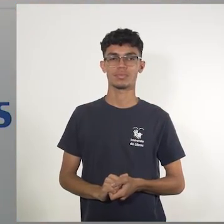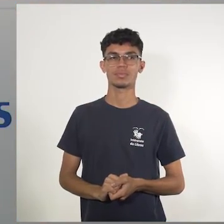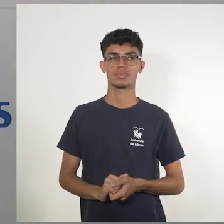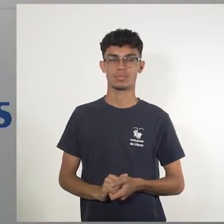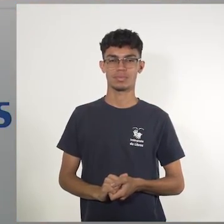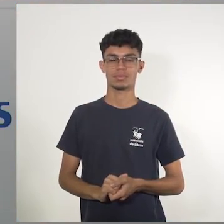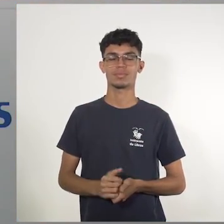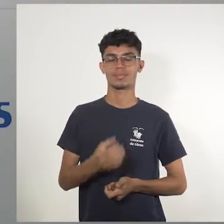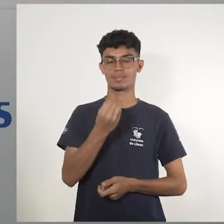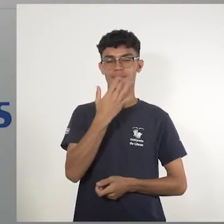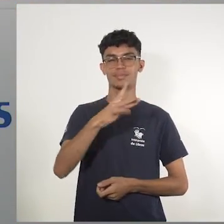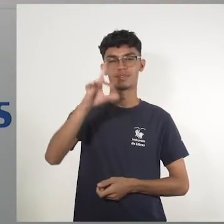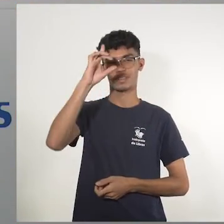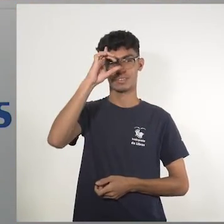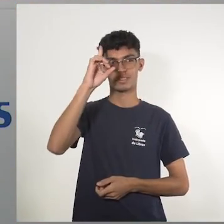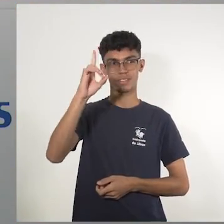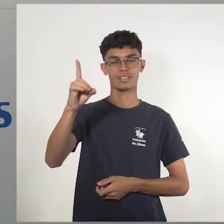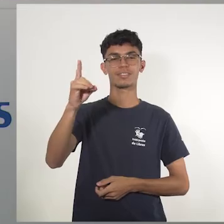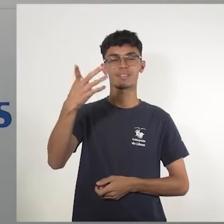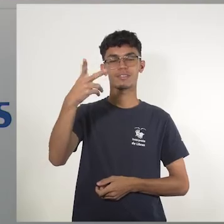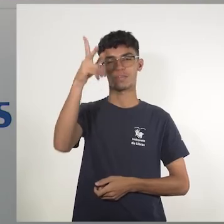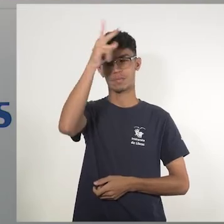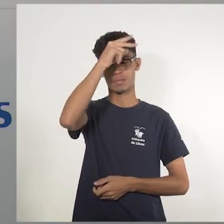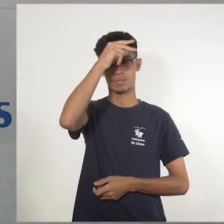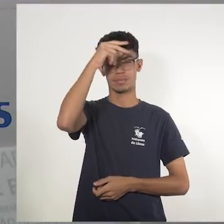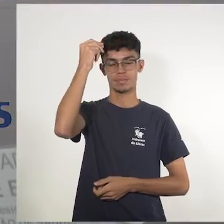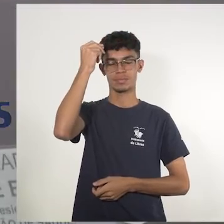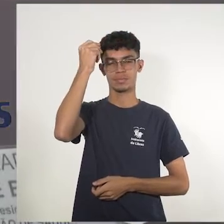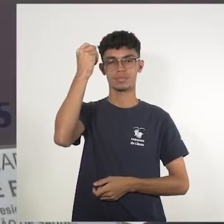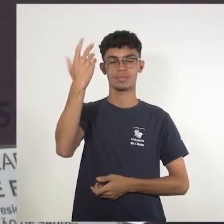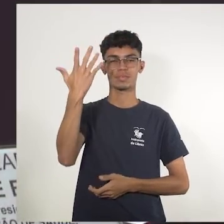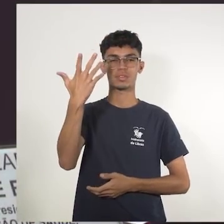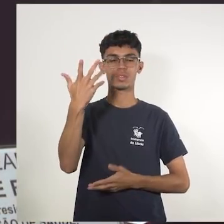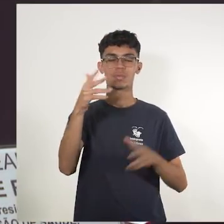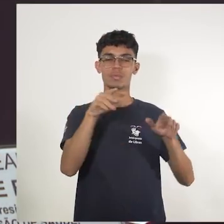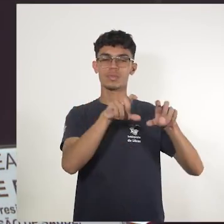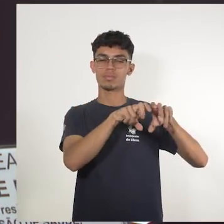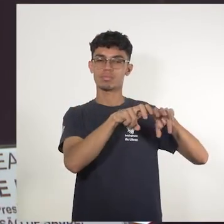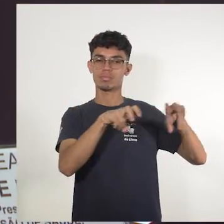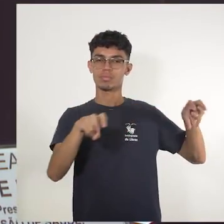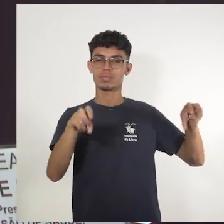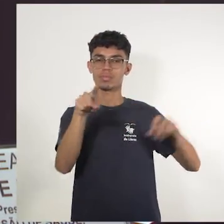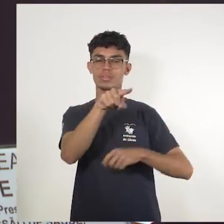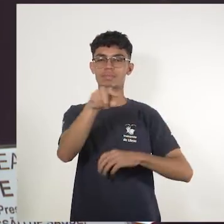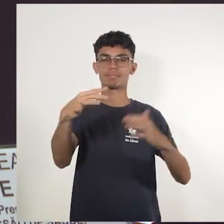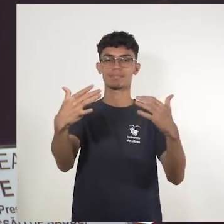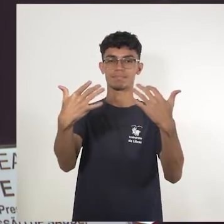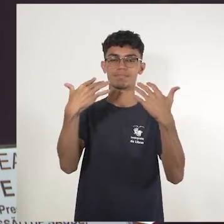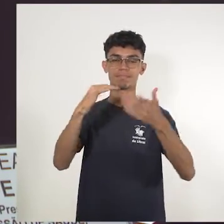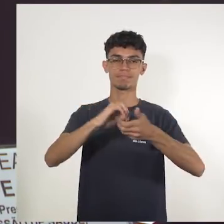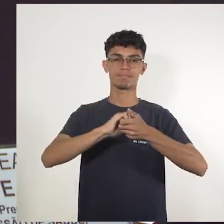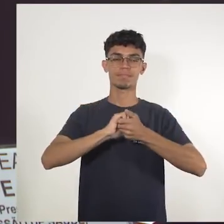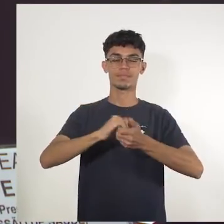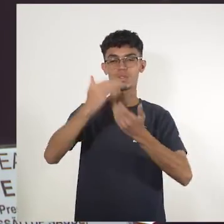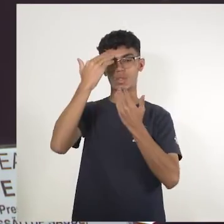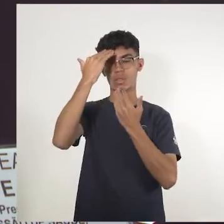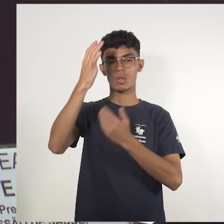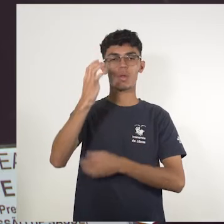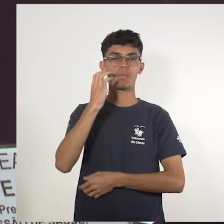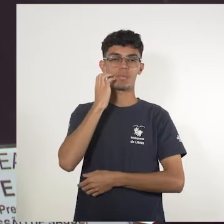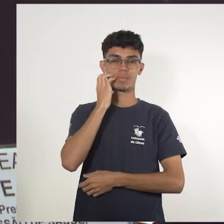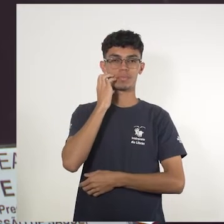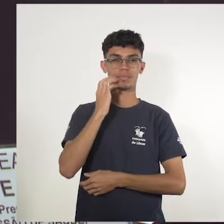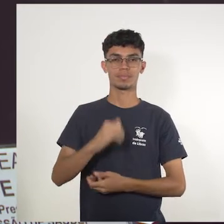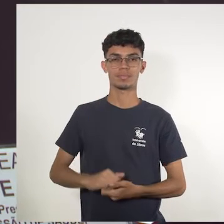Bom dia a todos, prefeito, secretário, demais membros da mesa, o público que nos assiste, e uma saudação, claro, ao nosso prefeito Bruno Covas,